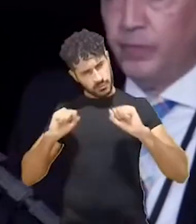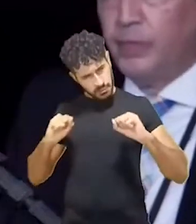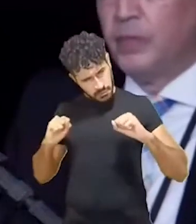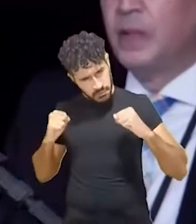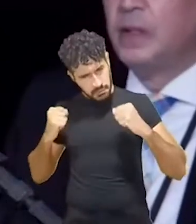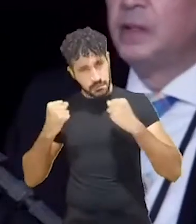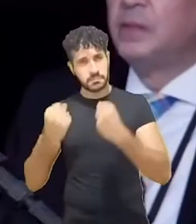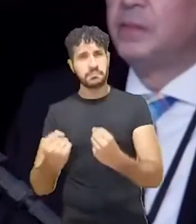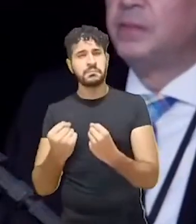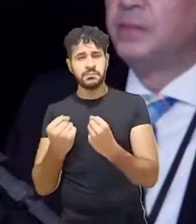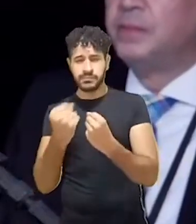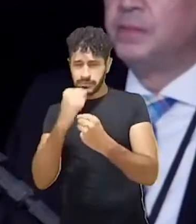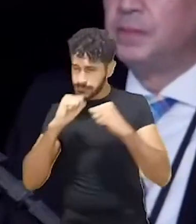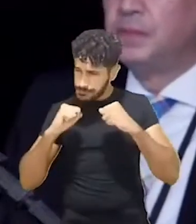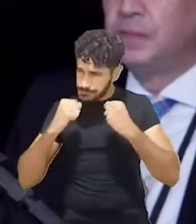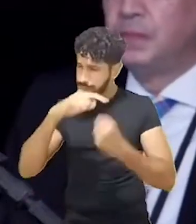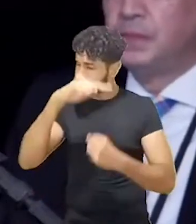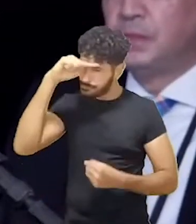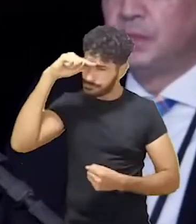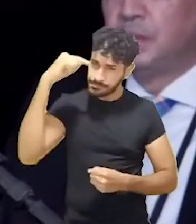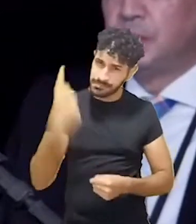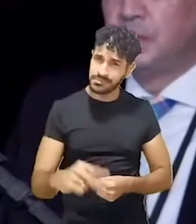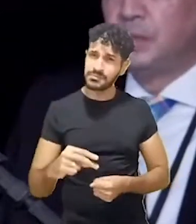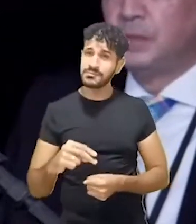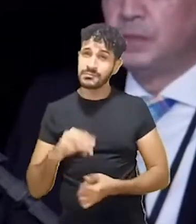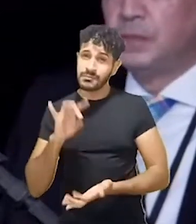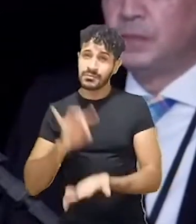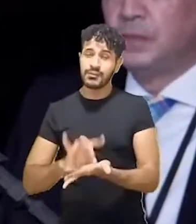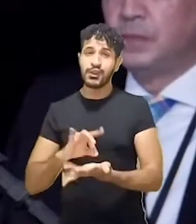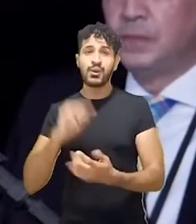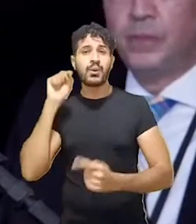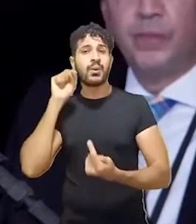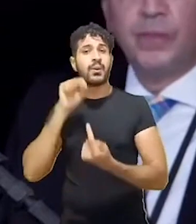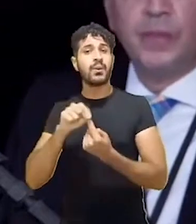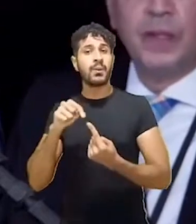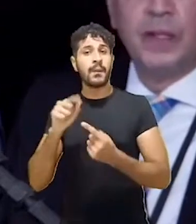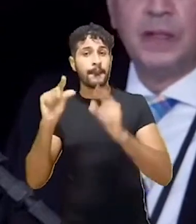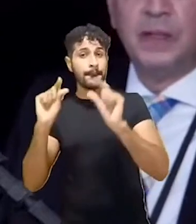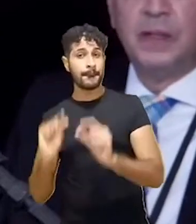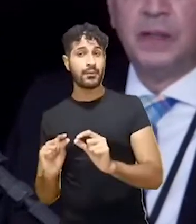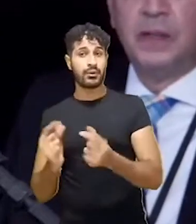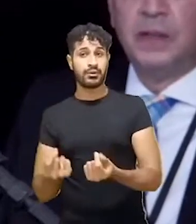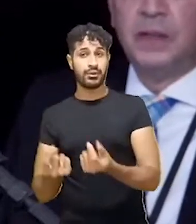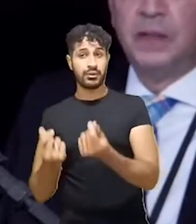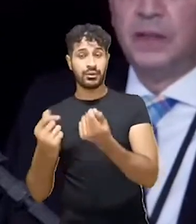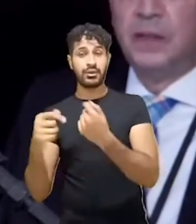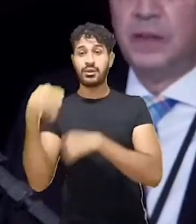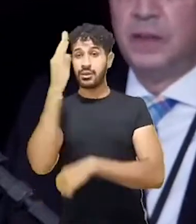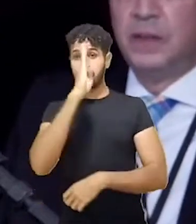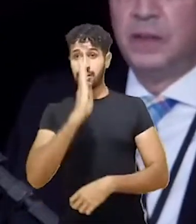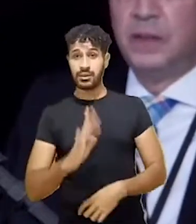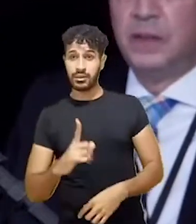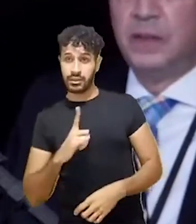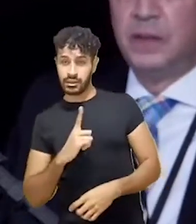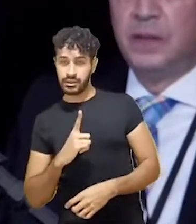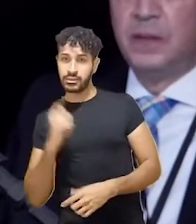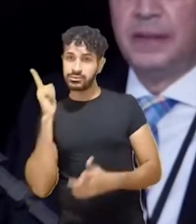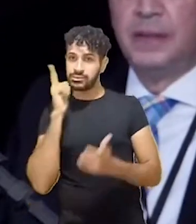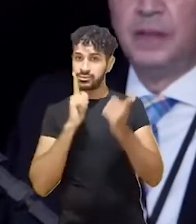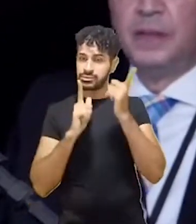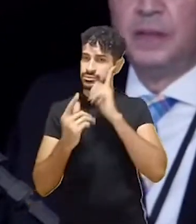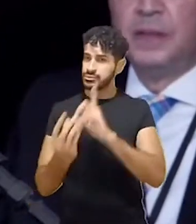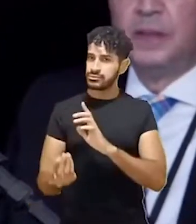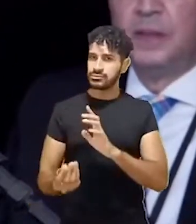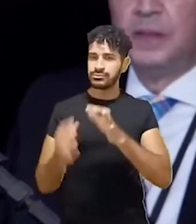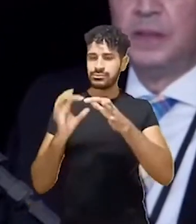mas todo esforço possível para que o pouco dinheiro que esse país está arrecadando seja colocado